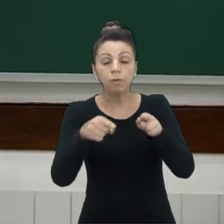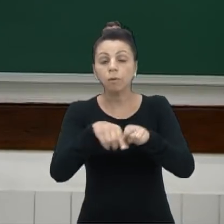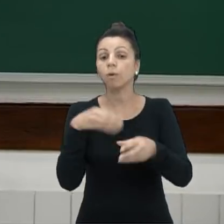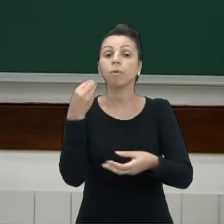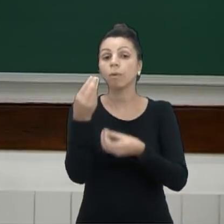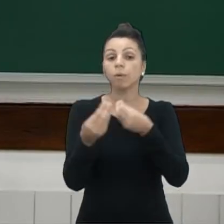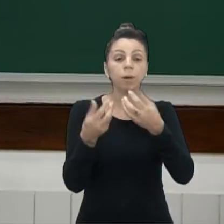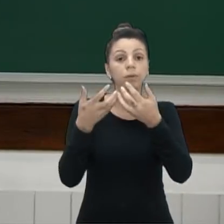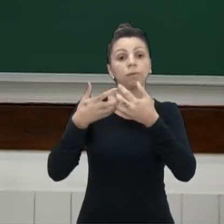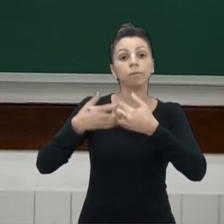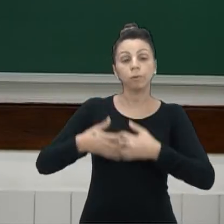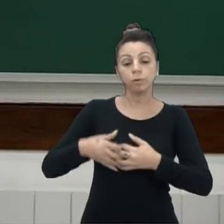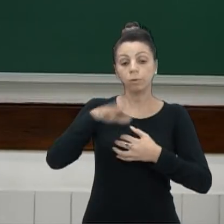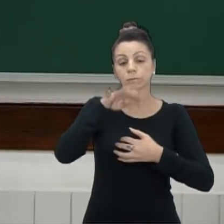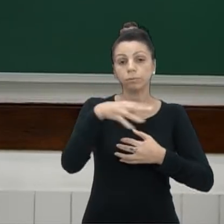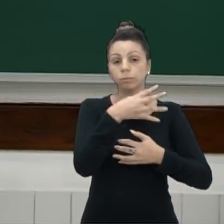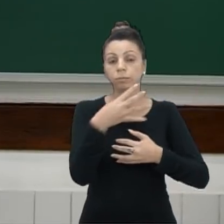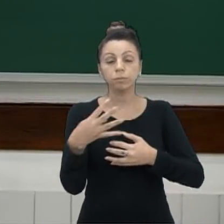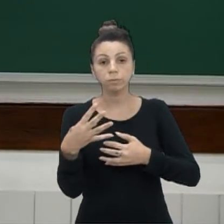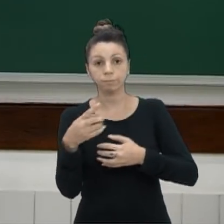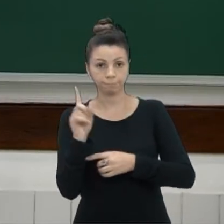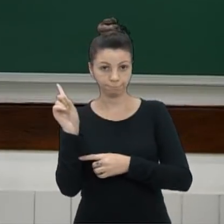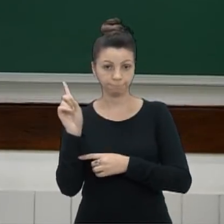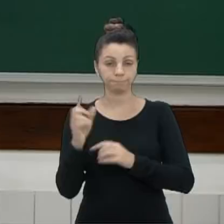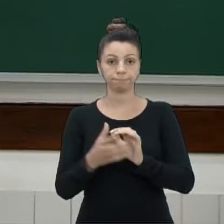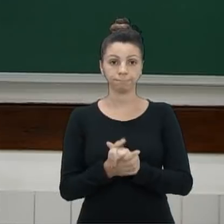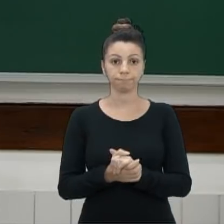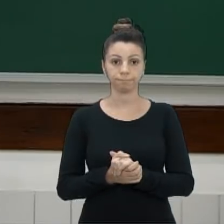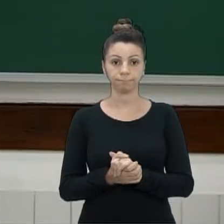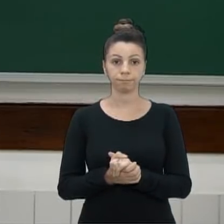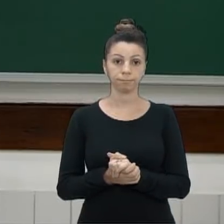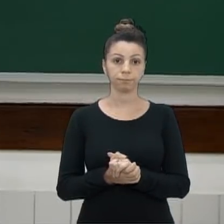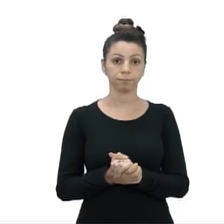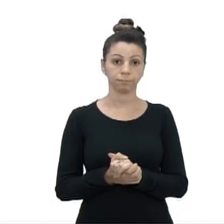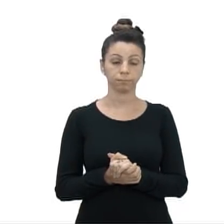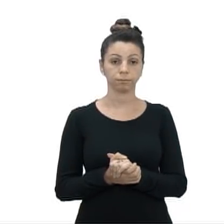que usa a tabela e como que resolve ele aqui no quadro, a transformação.